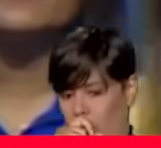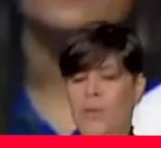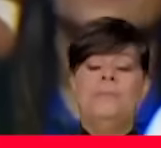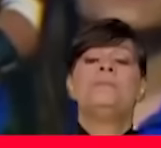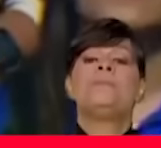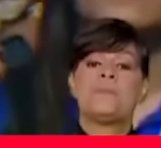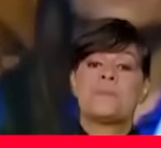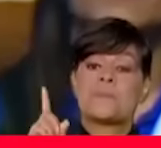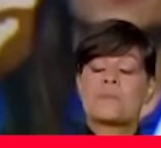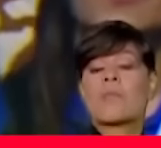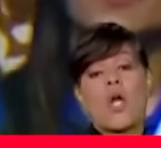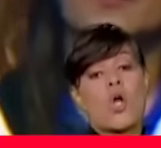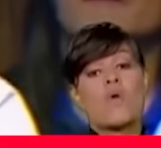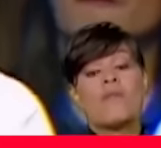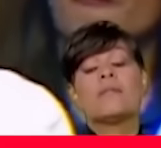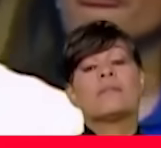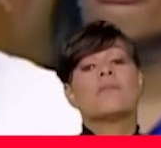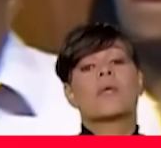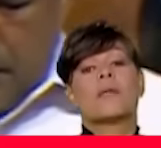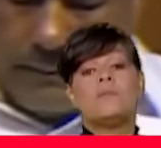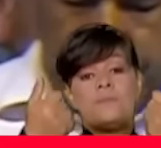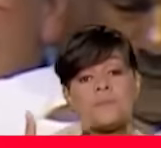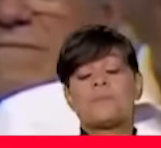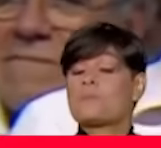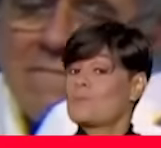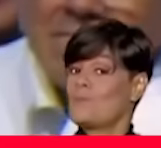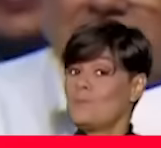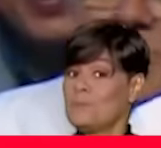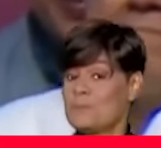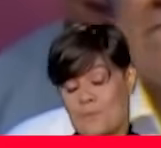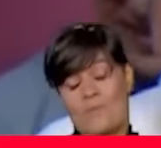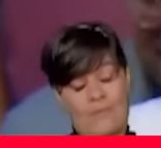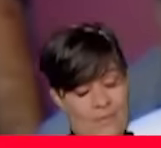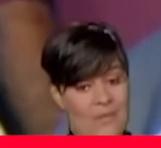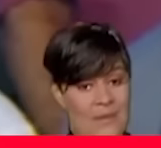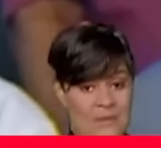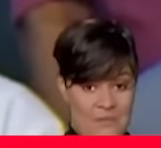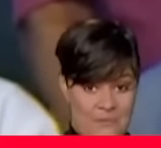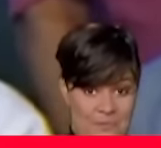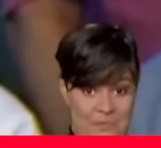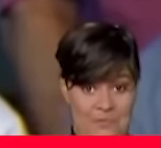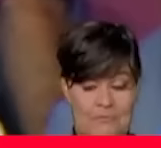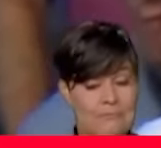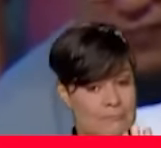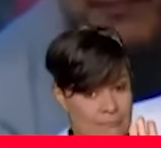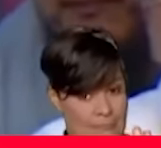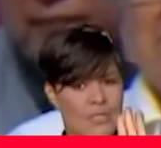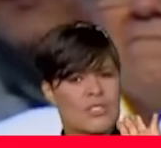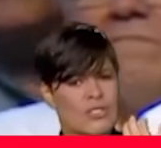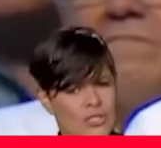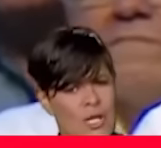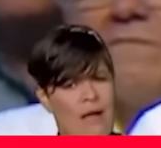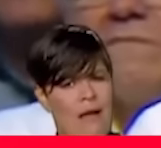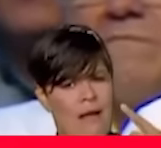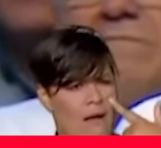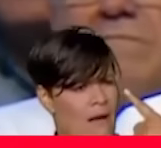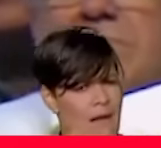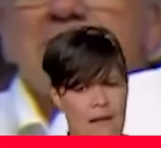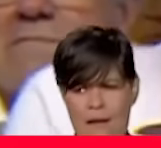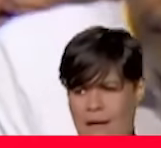A conversa que eu queria começar a ter com vocês, depois de ouvir os discursos de